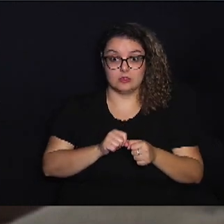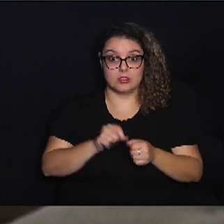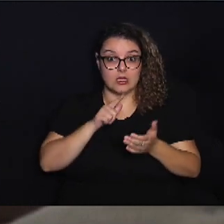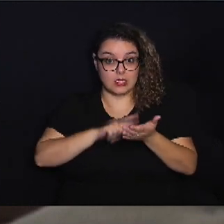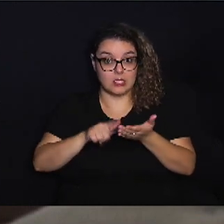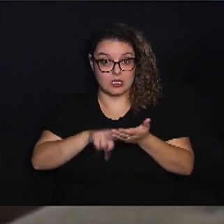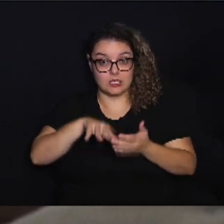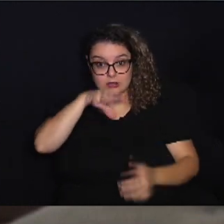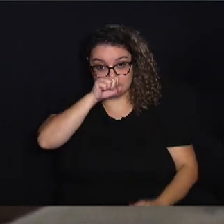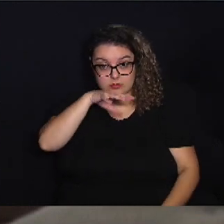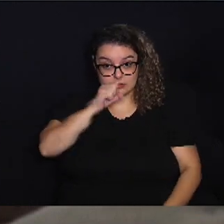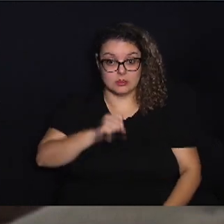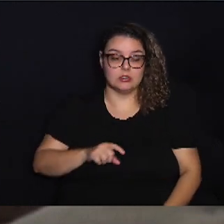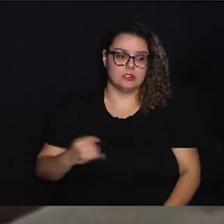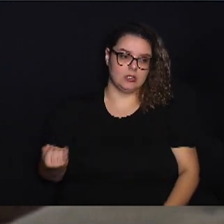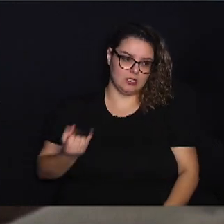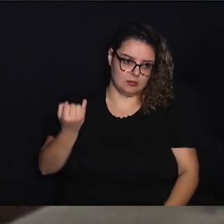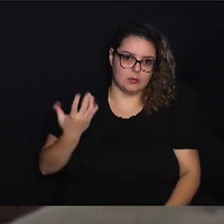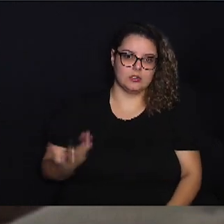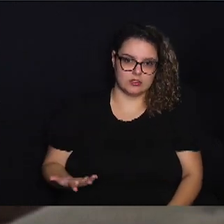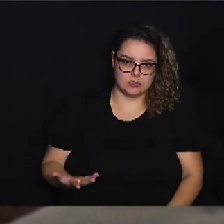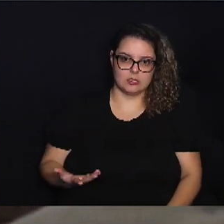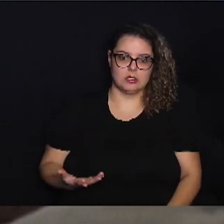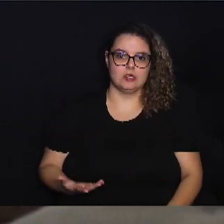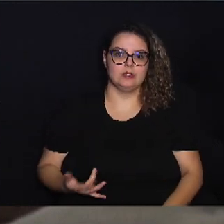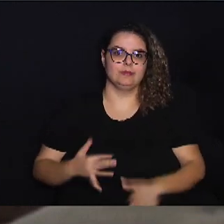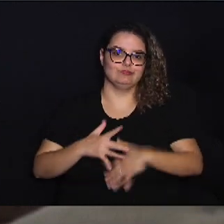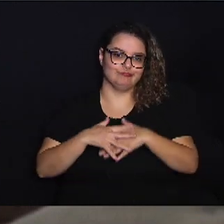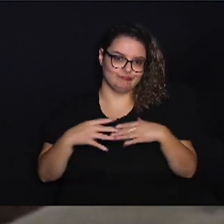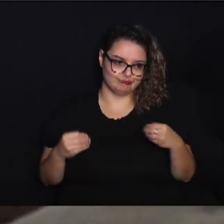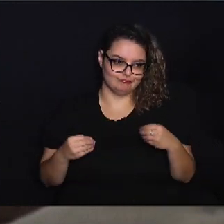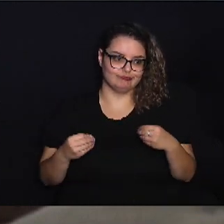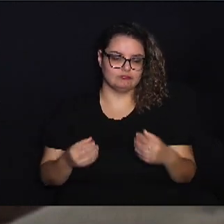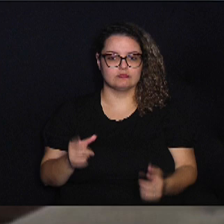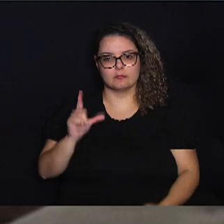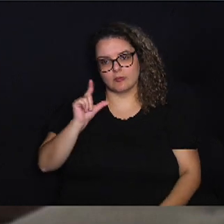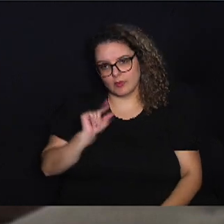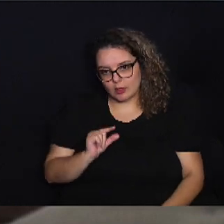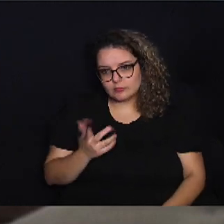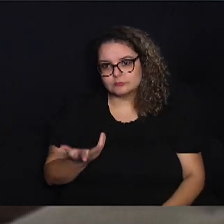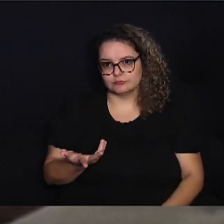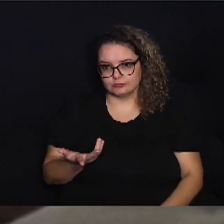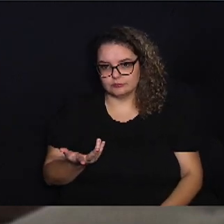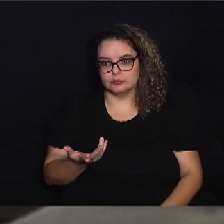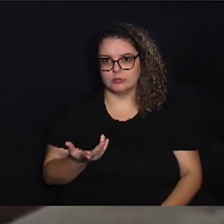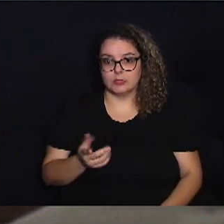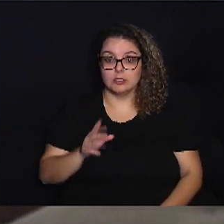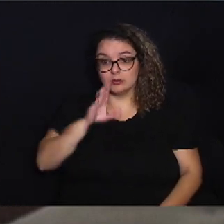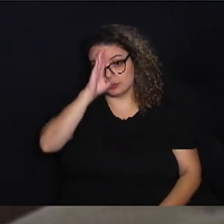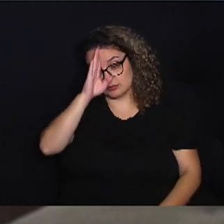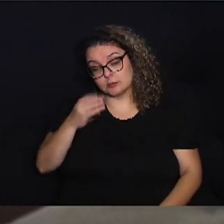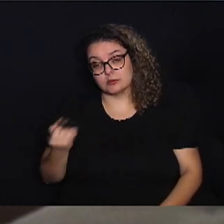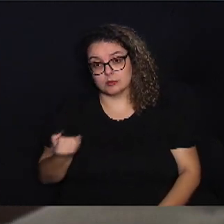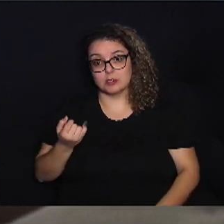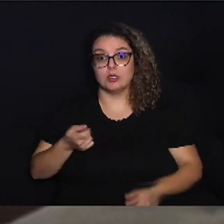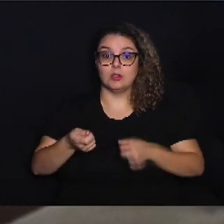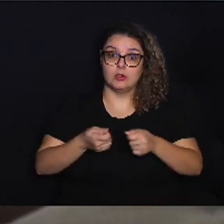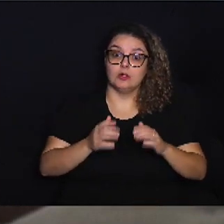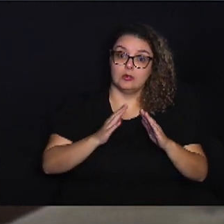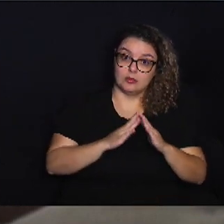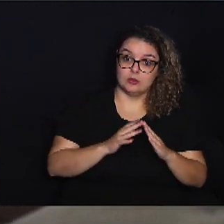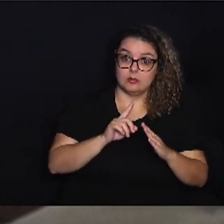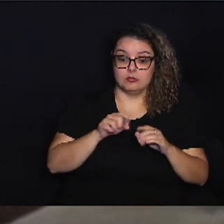seria ideal, então a disseminação da doença fica muito importante. Acho que os principais cuidados são esses: segurar em casa para